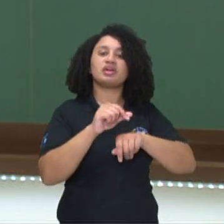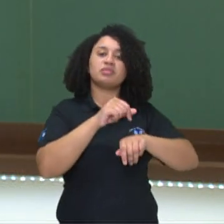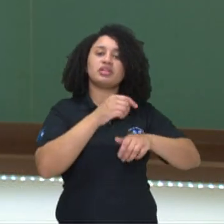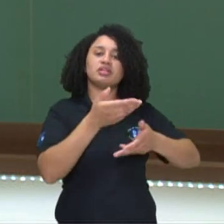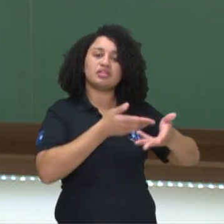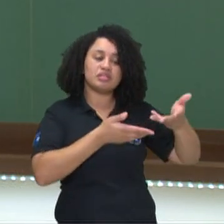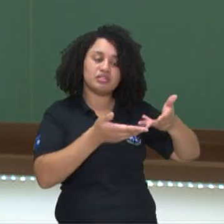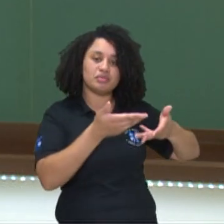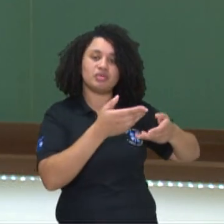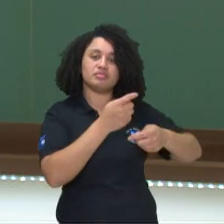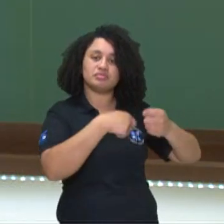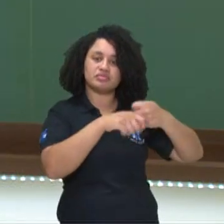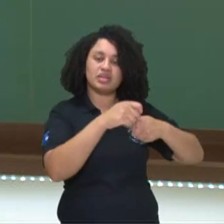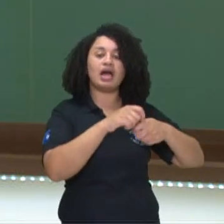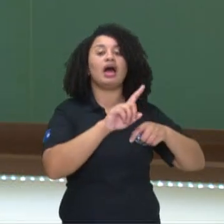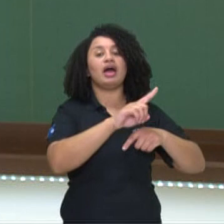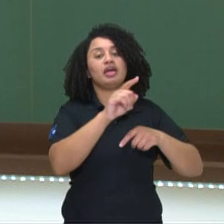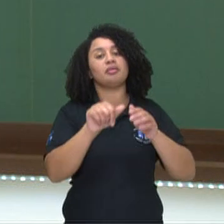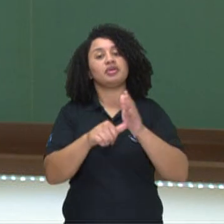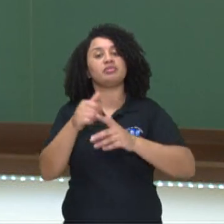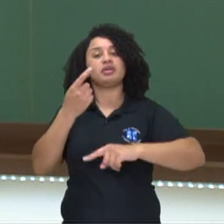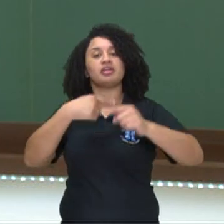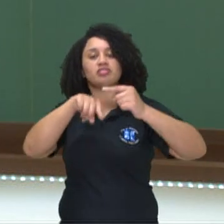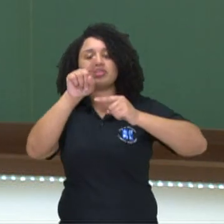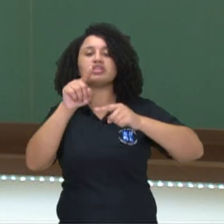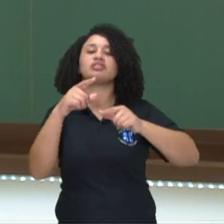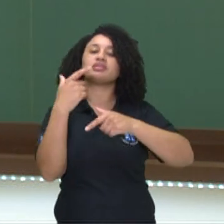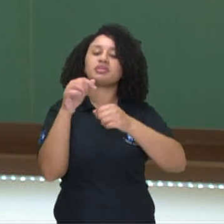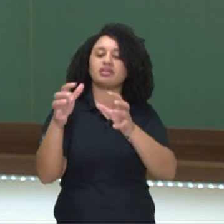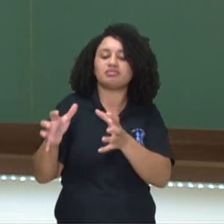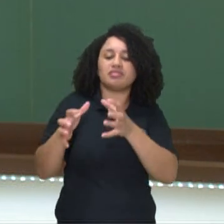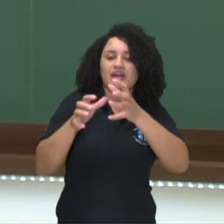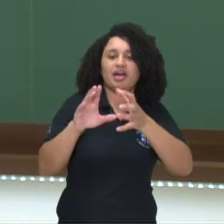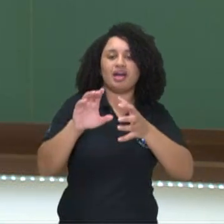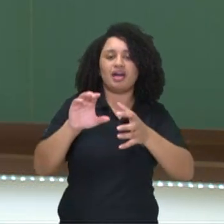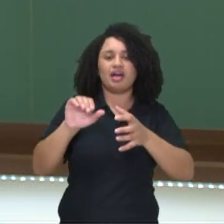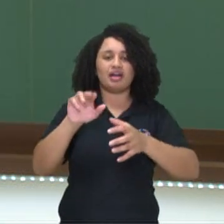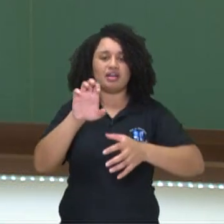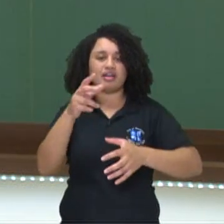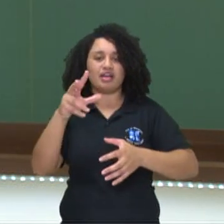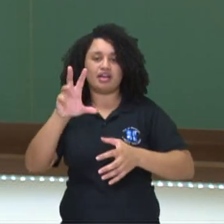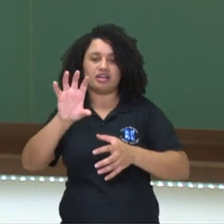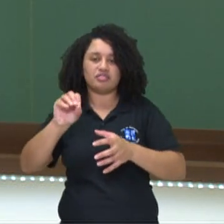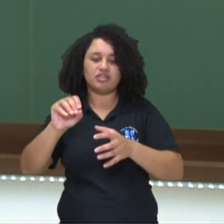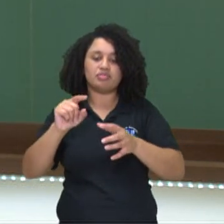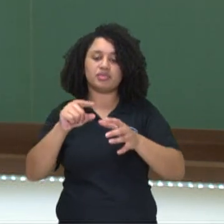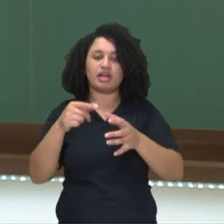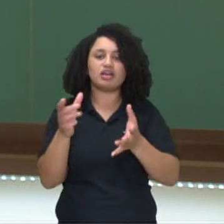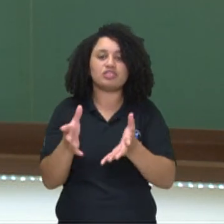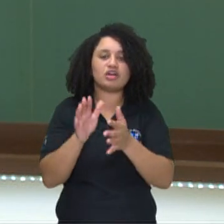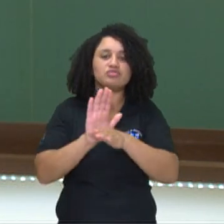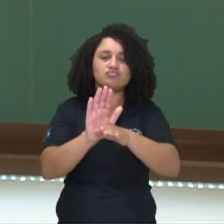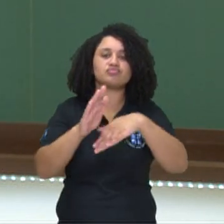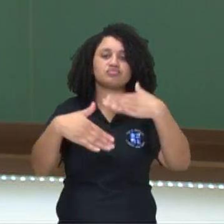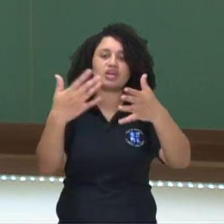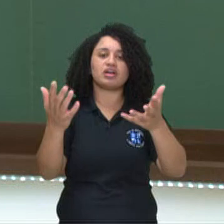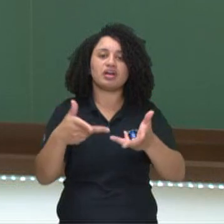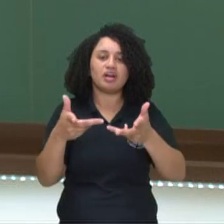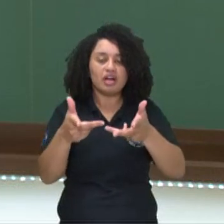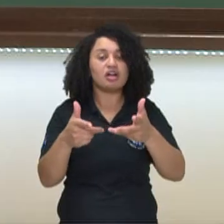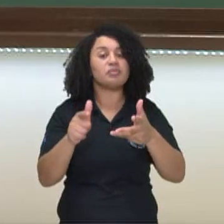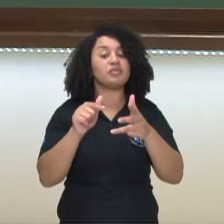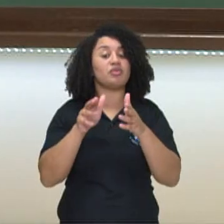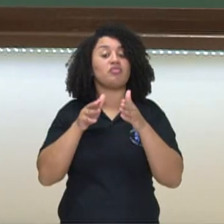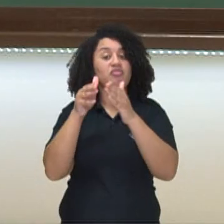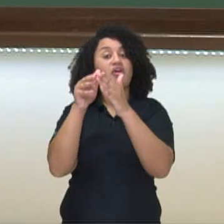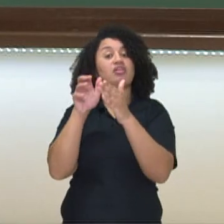industrial, incentivo do carvão como força motriz, um cerne muito específico ainda só na Europa, mas